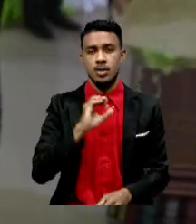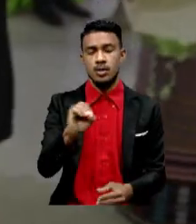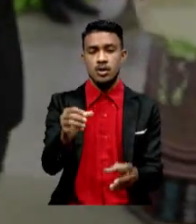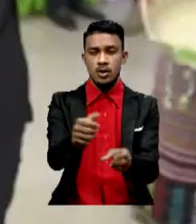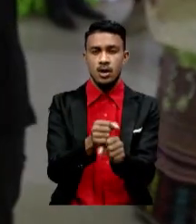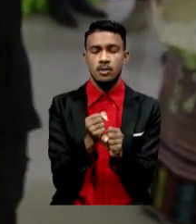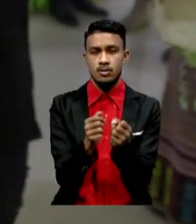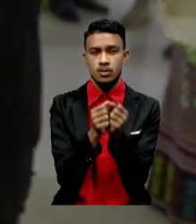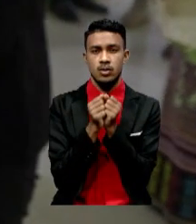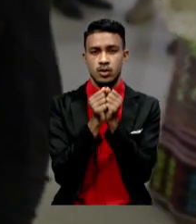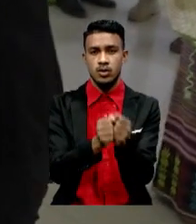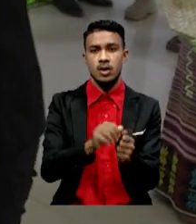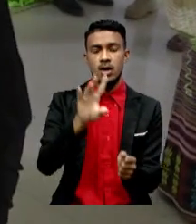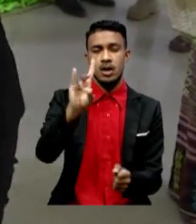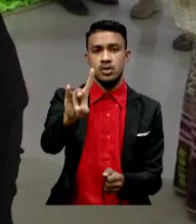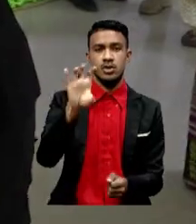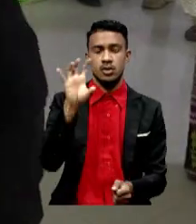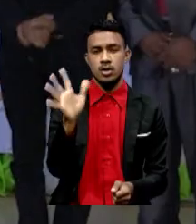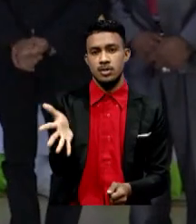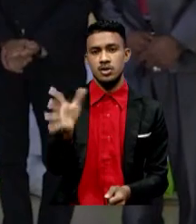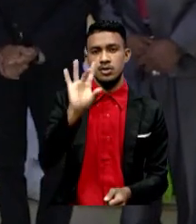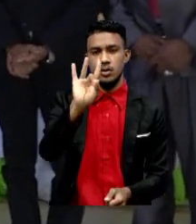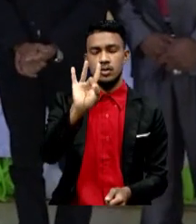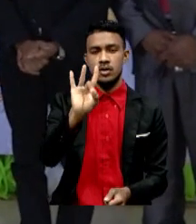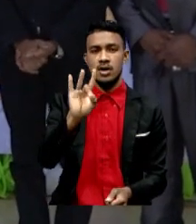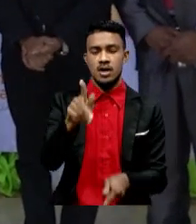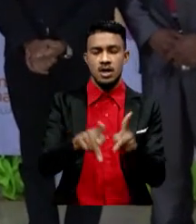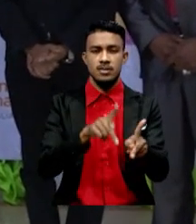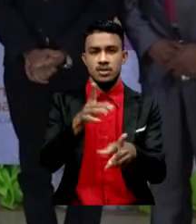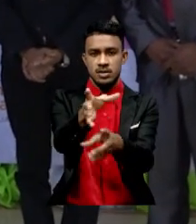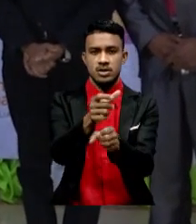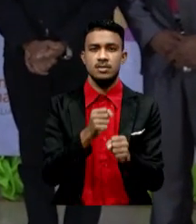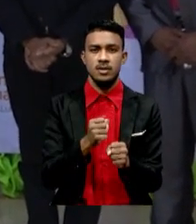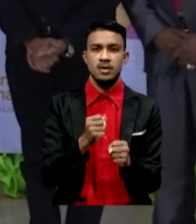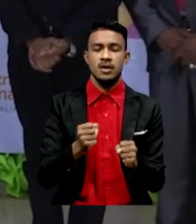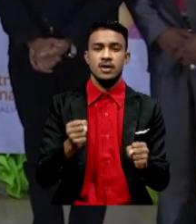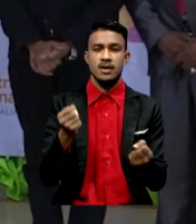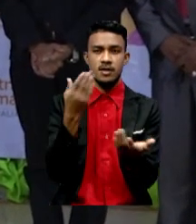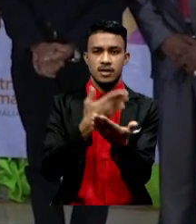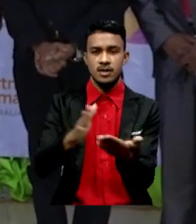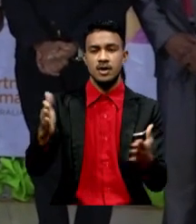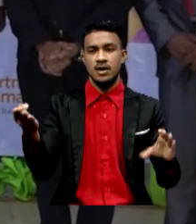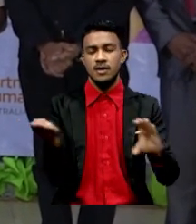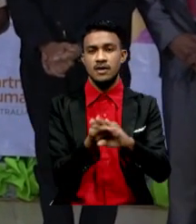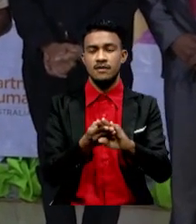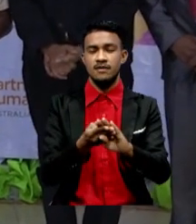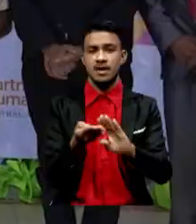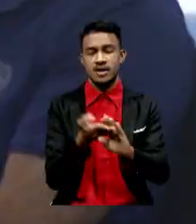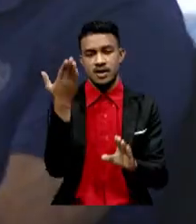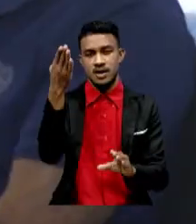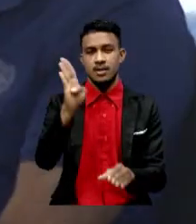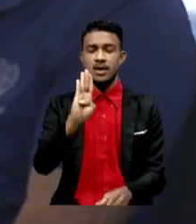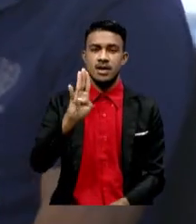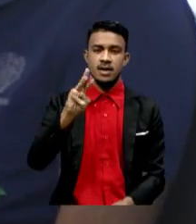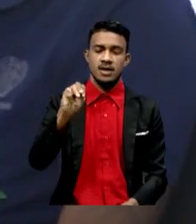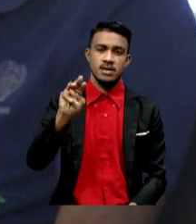hamutuk atus hitu lima nulu resing walu. Beneficiaru sirane hotu seiloke konta bankaria iha BNI CTLI. Seremoni